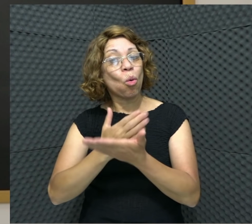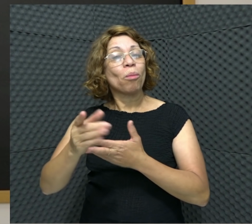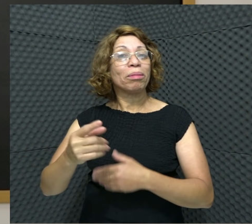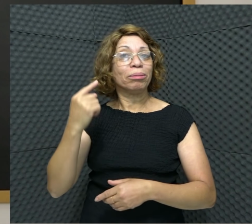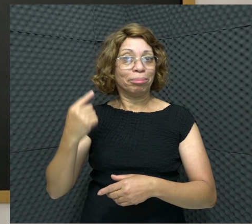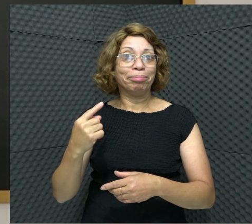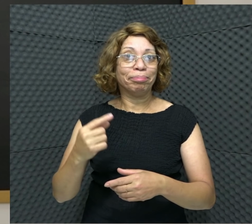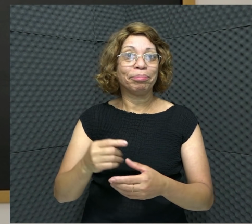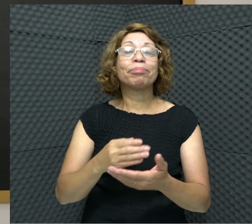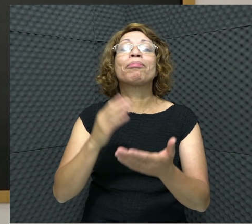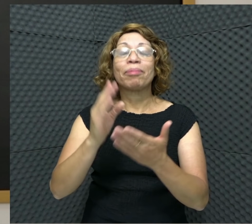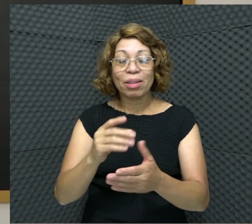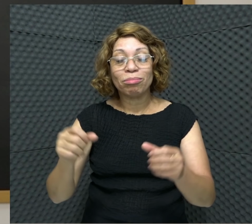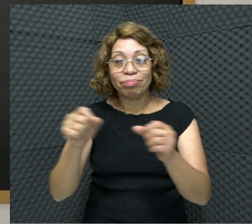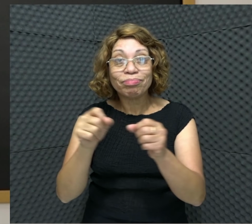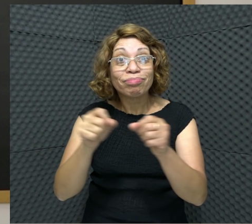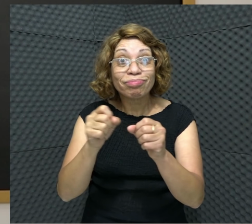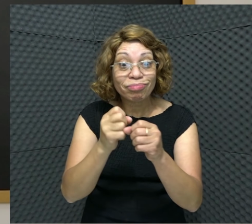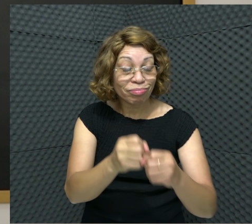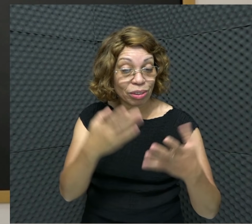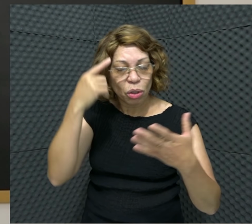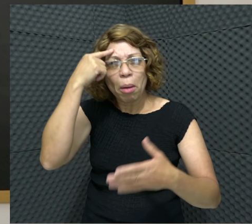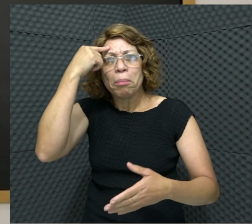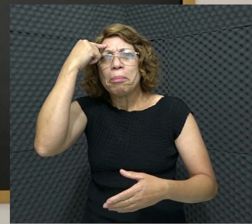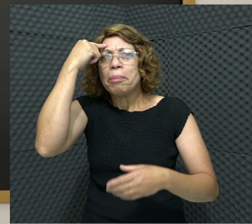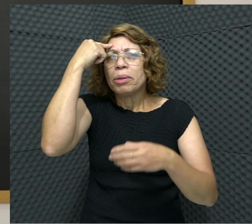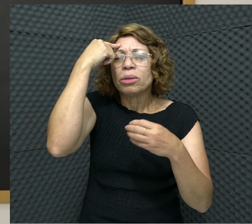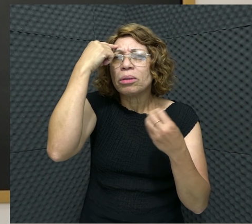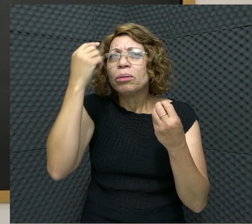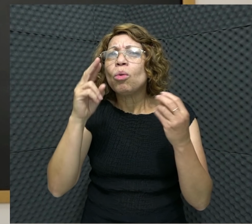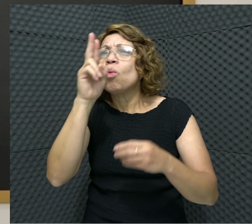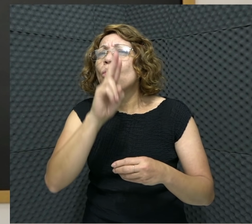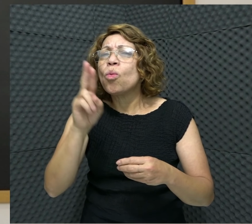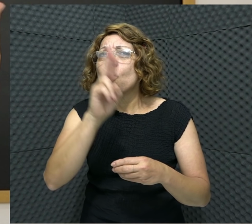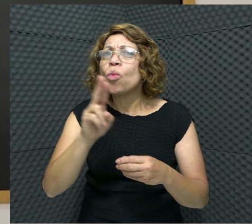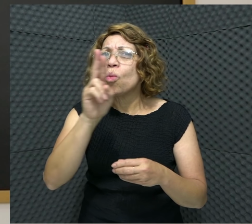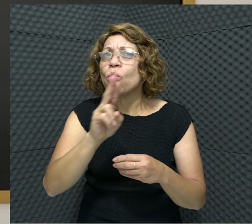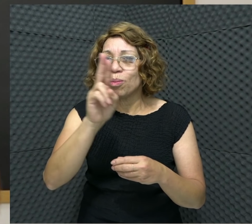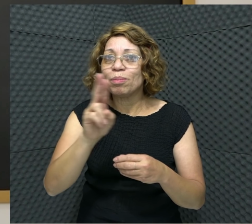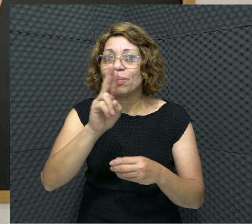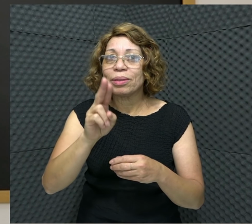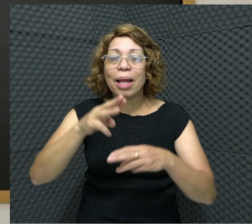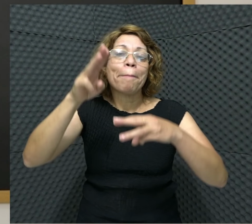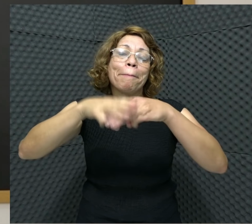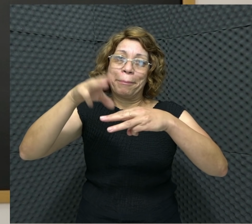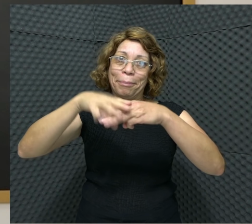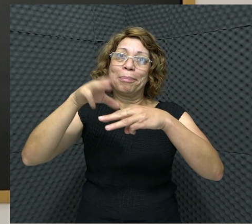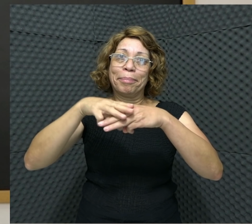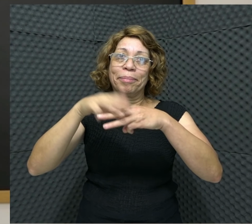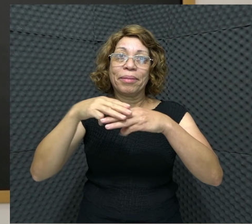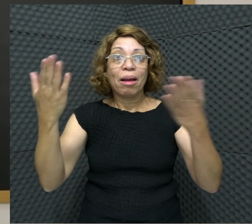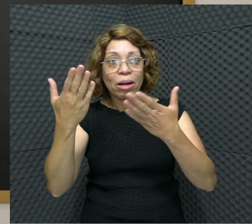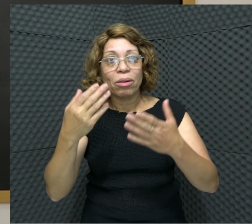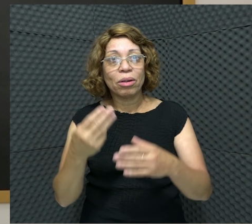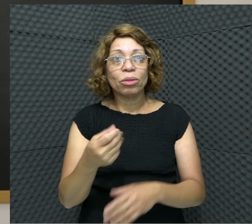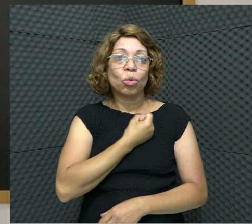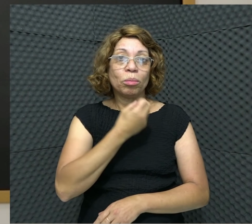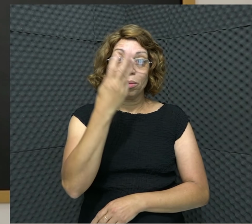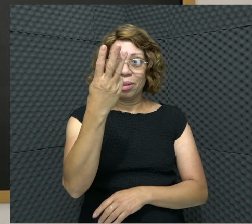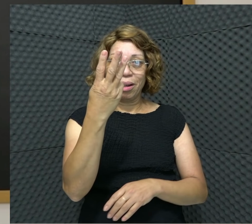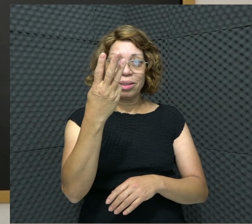portanto, teve-se a necessidade de criar o uso e se consolidar o uso da